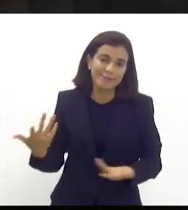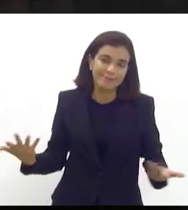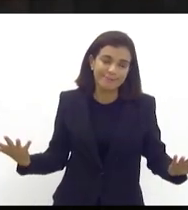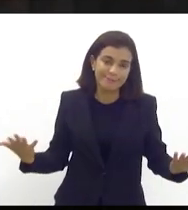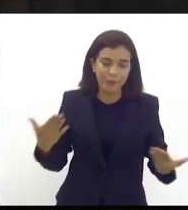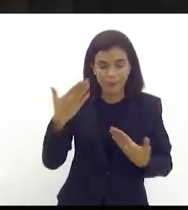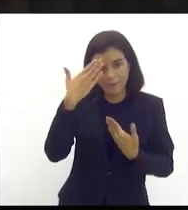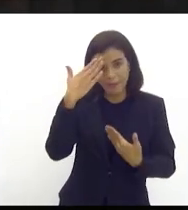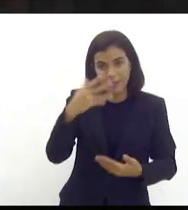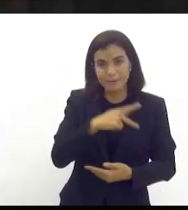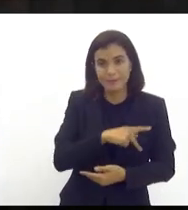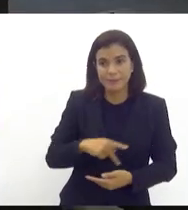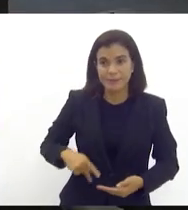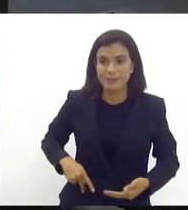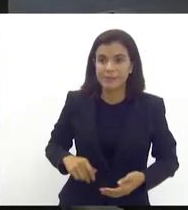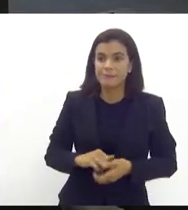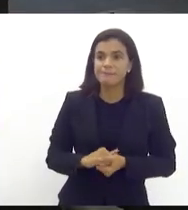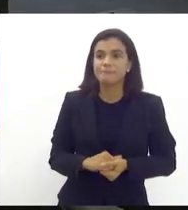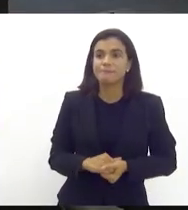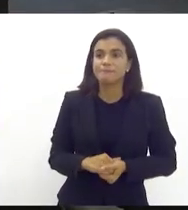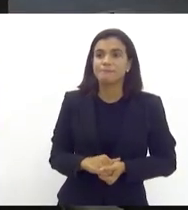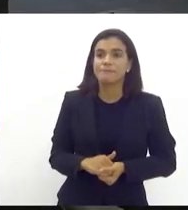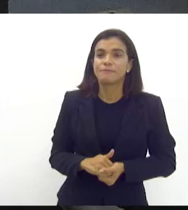Muito obrigado, presidente.